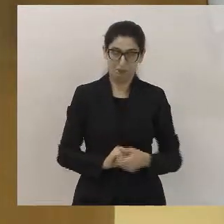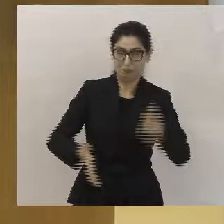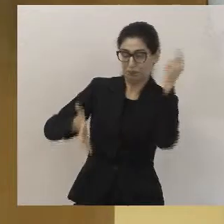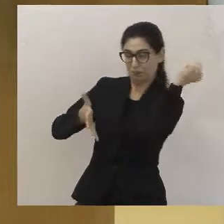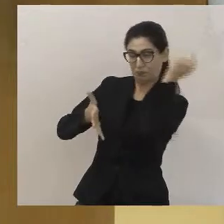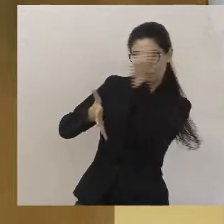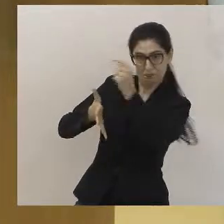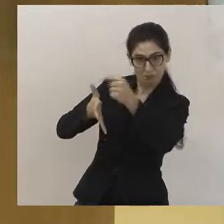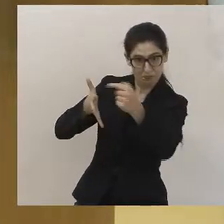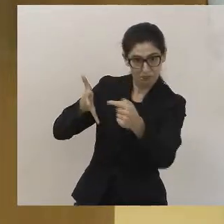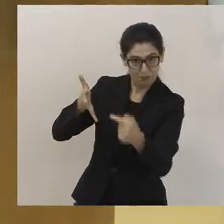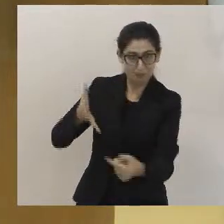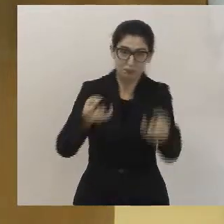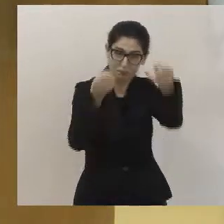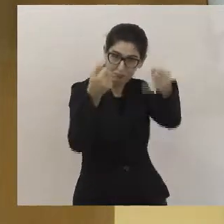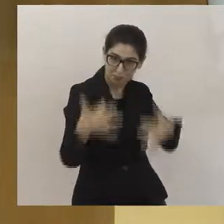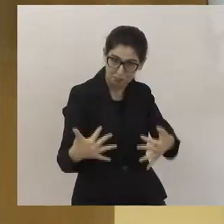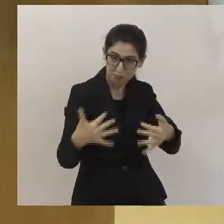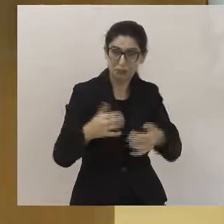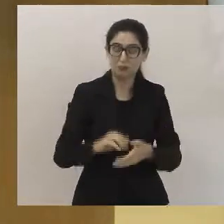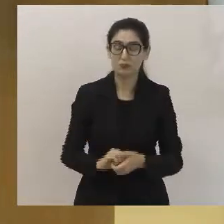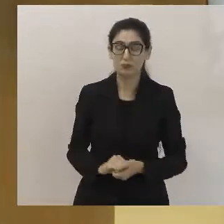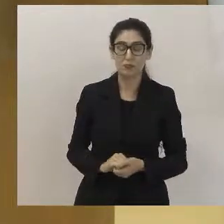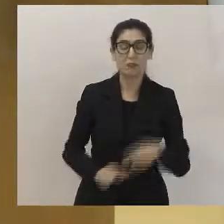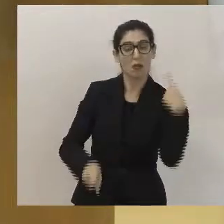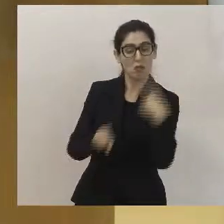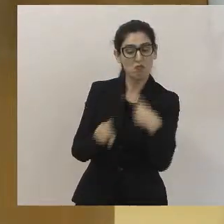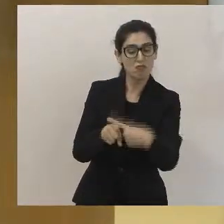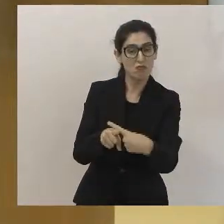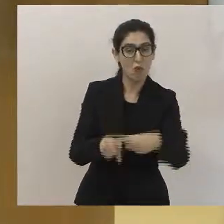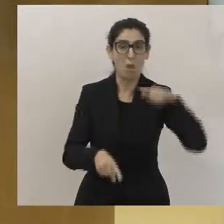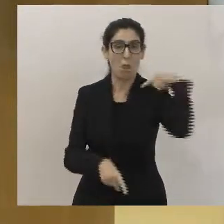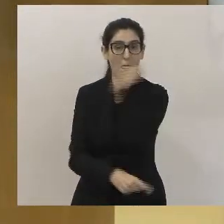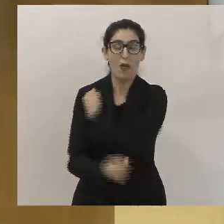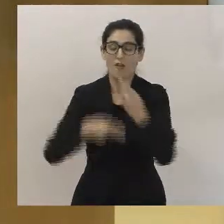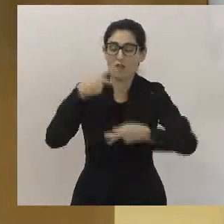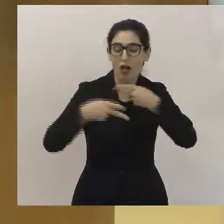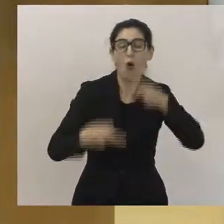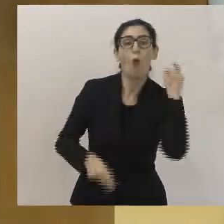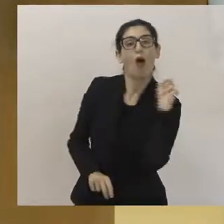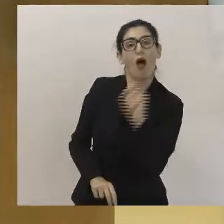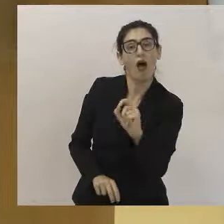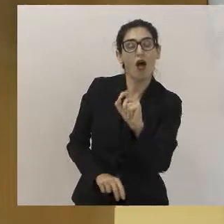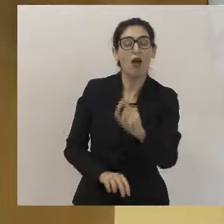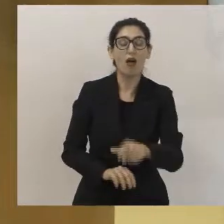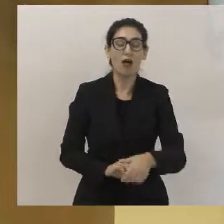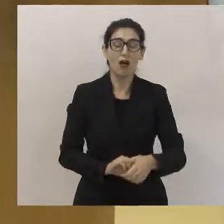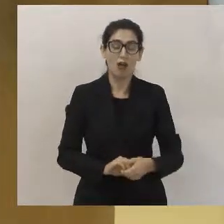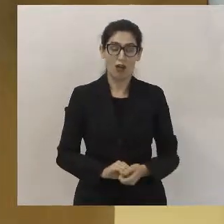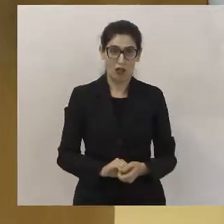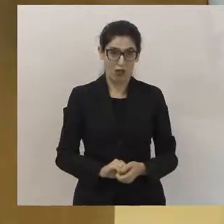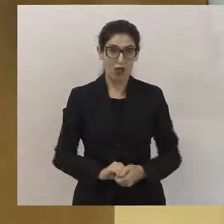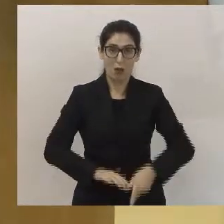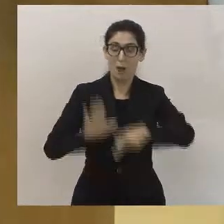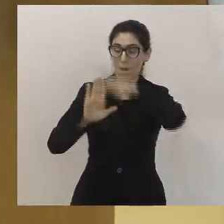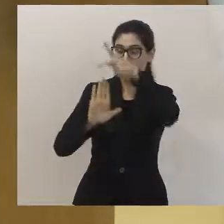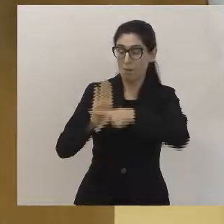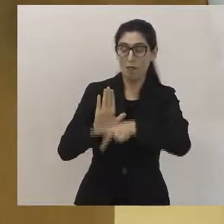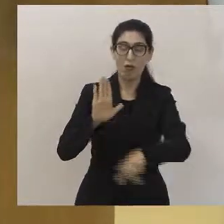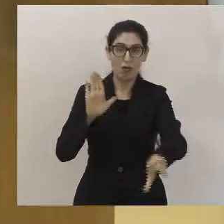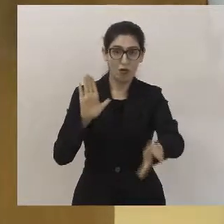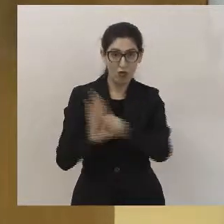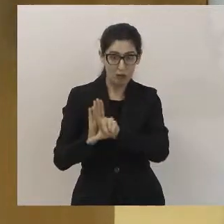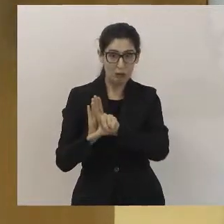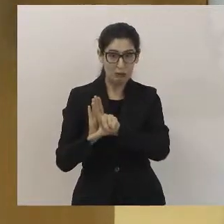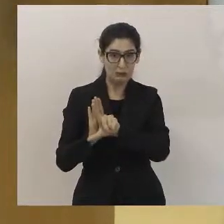pra colocar o que nós estamos falando aqui o que é de um projeto de lei